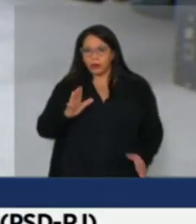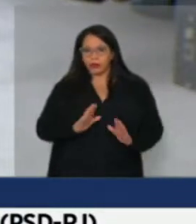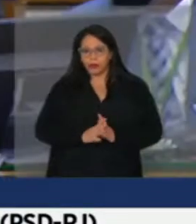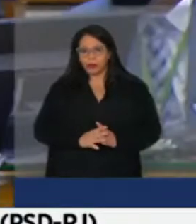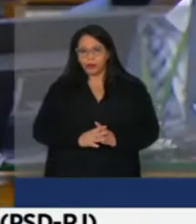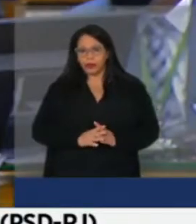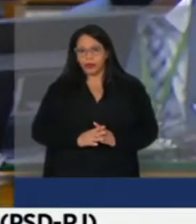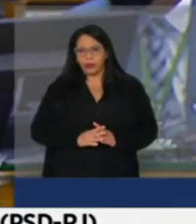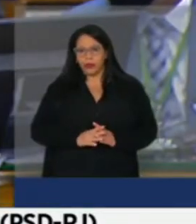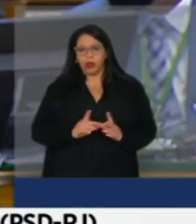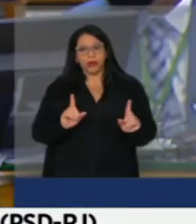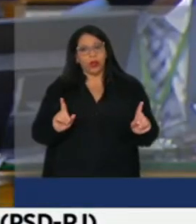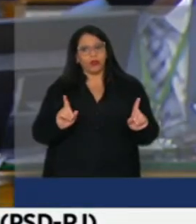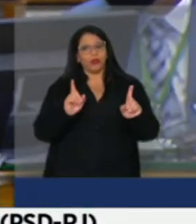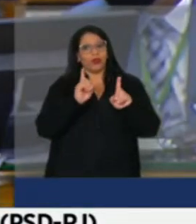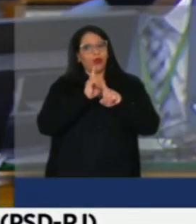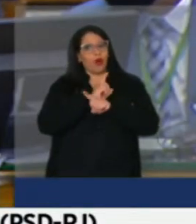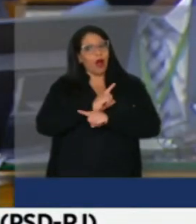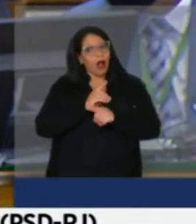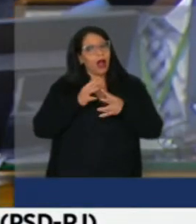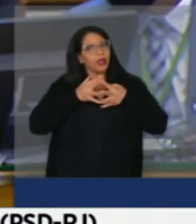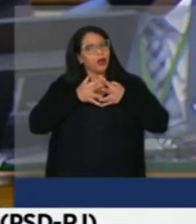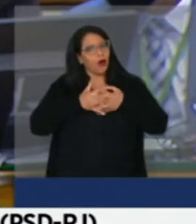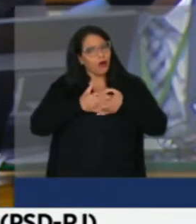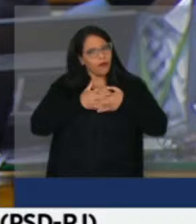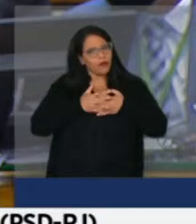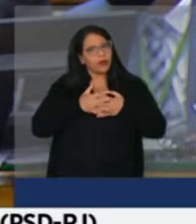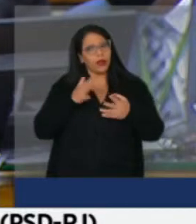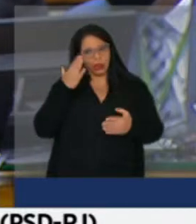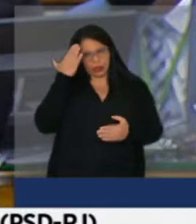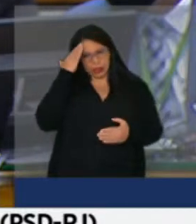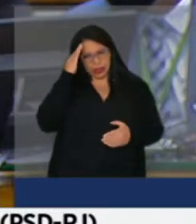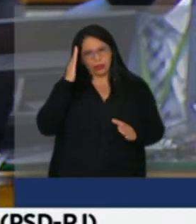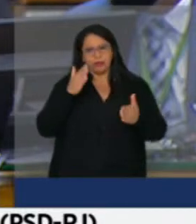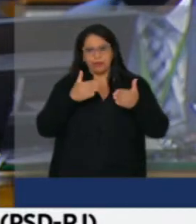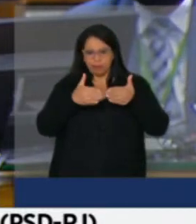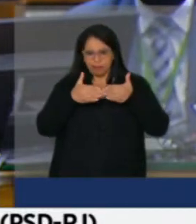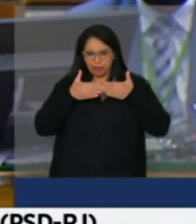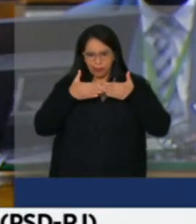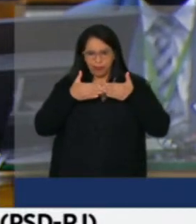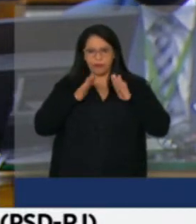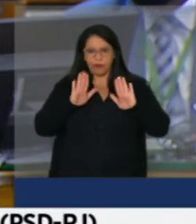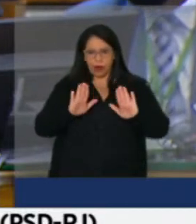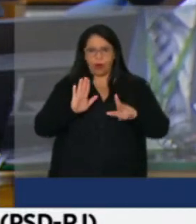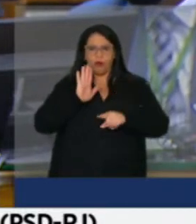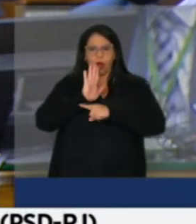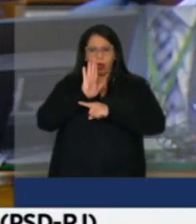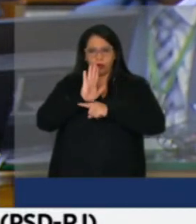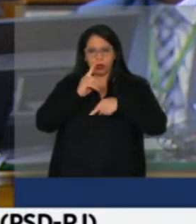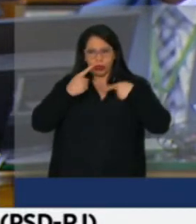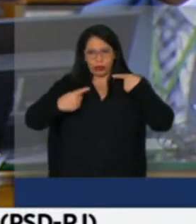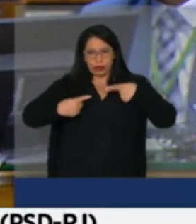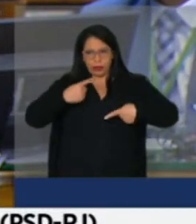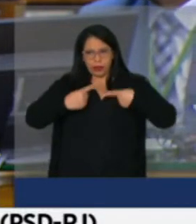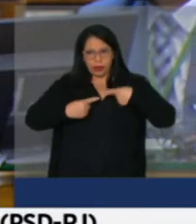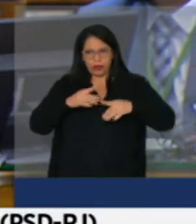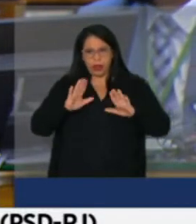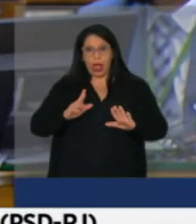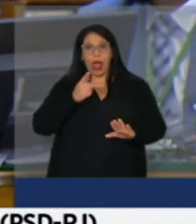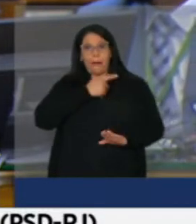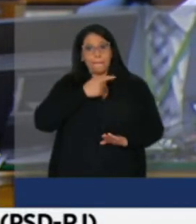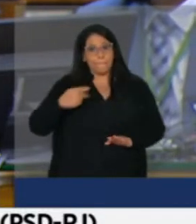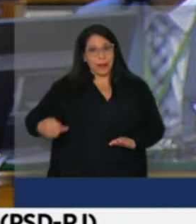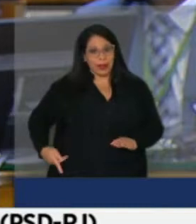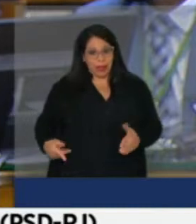Vossa Excelência está invertendo. Eu entendo, Vossa Excelência. Me permita só tentar ajudar no debate. Esta presidência não